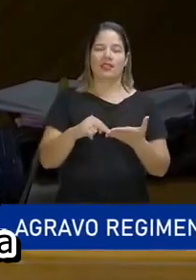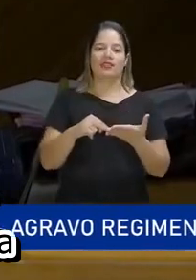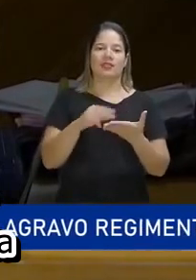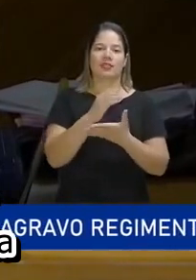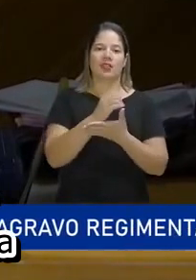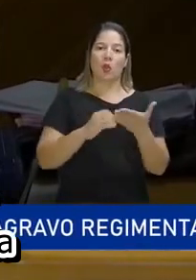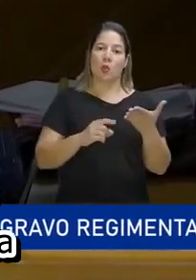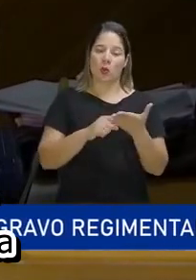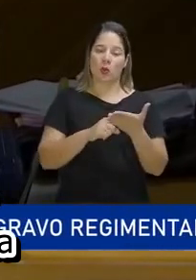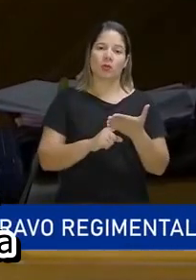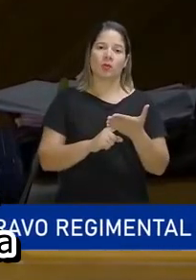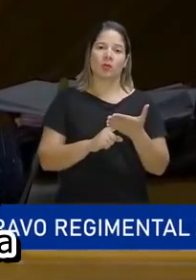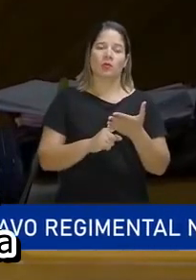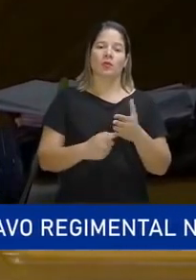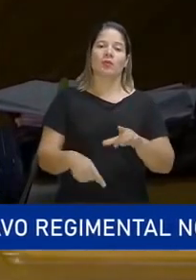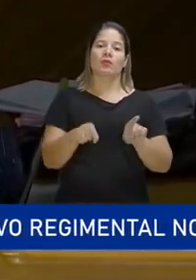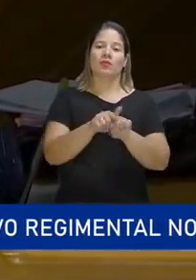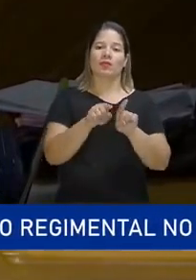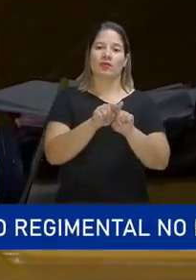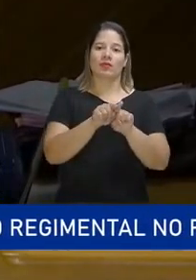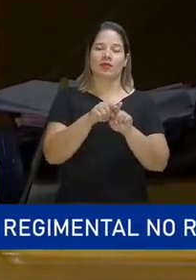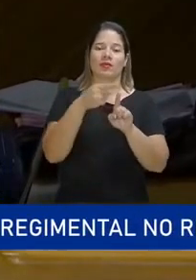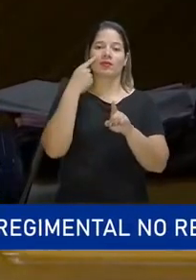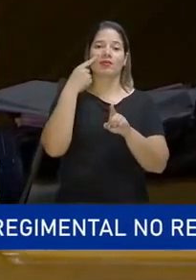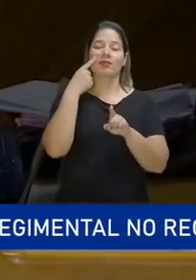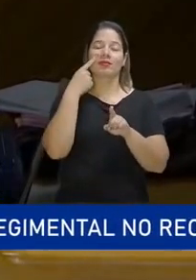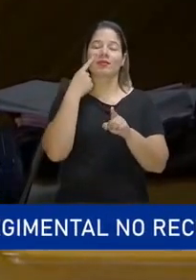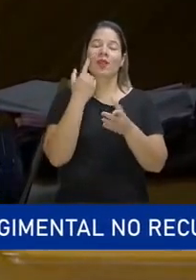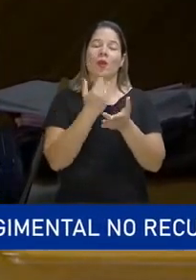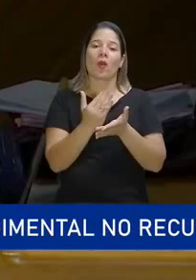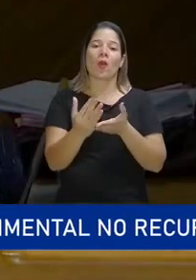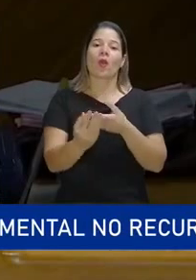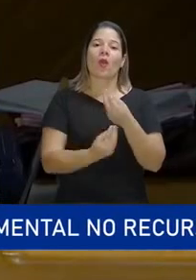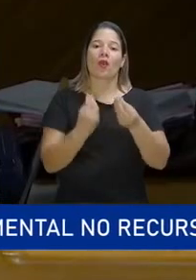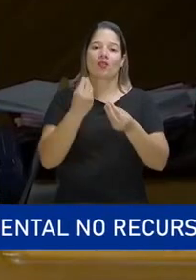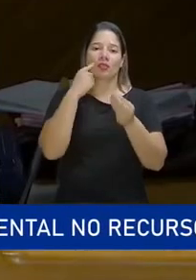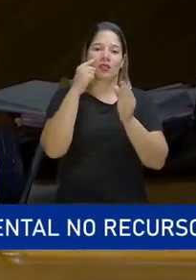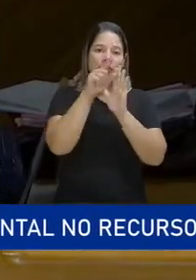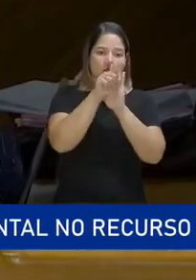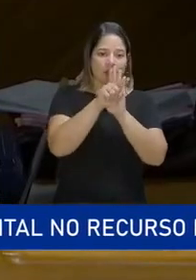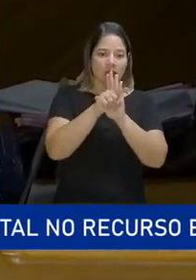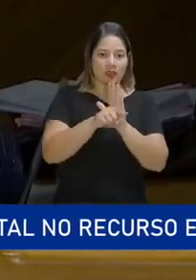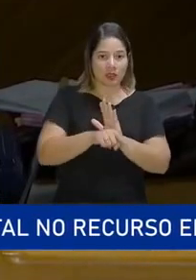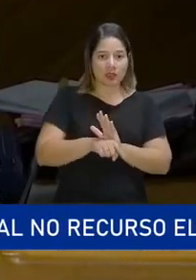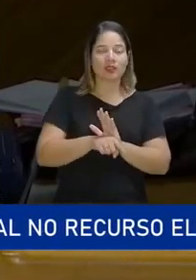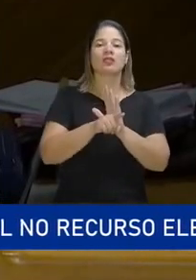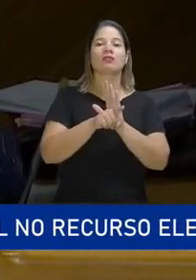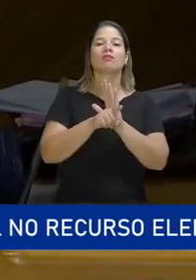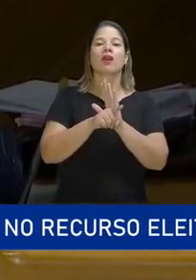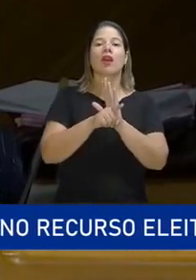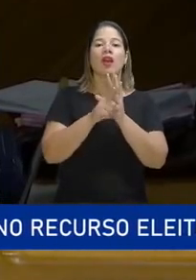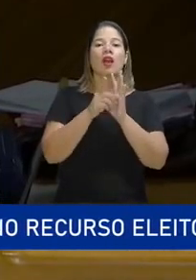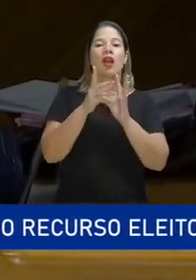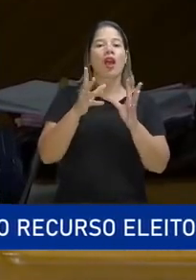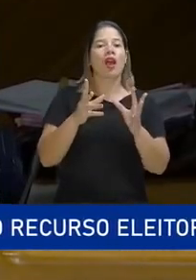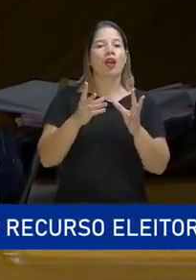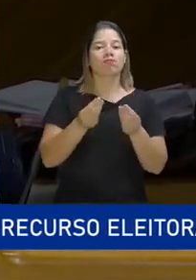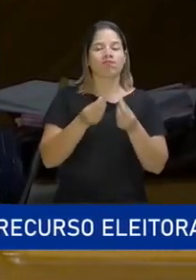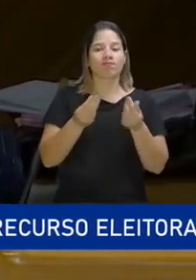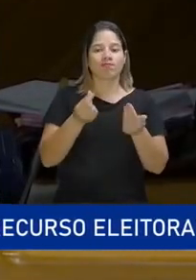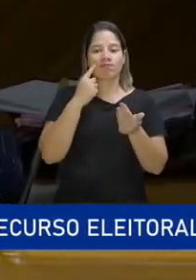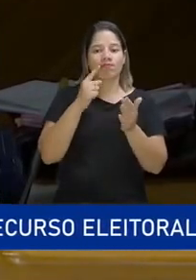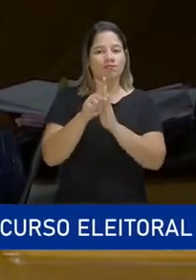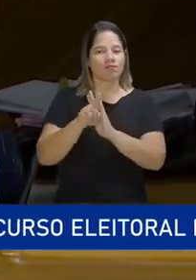ser aferidas com base na teoria da asserção, isto é, a partir de um exame em abstrato da correlação entre a narrativa